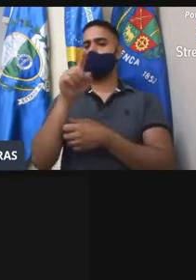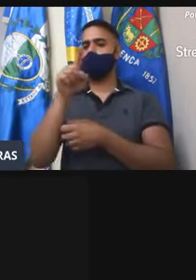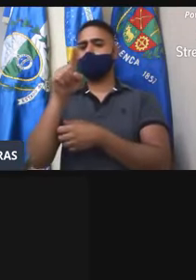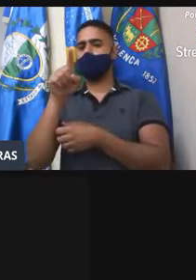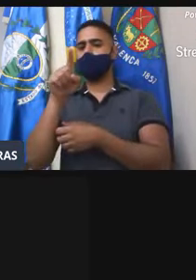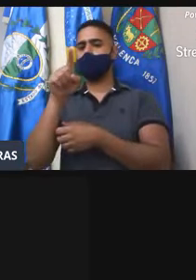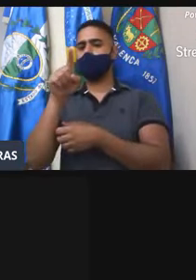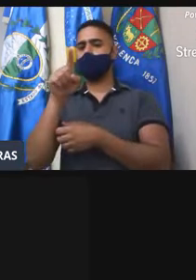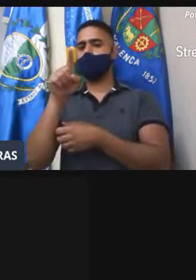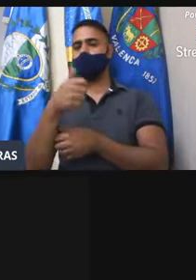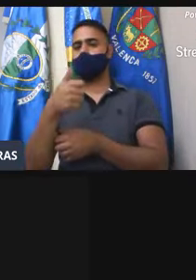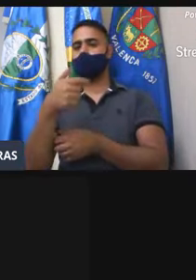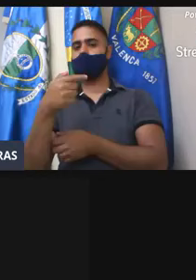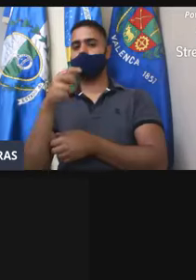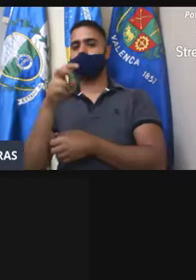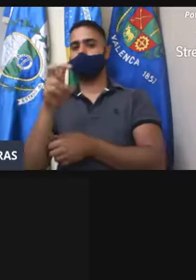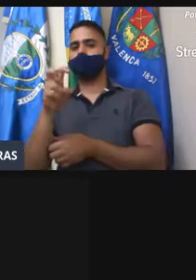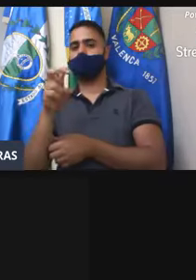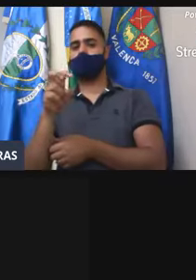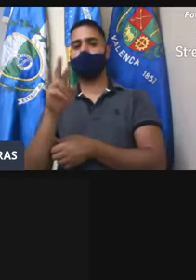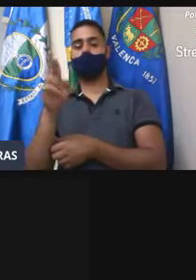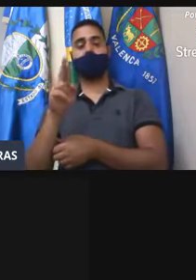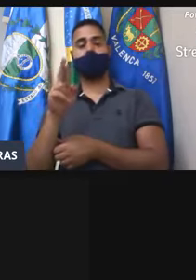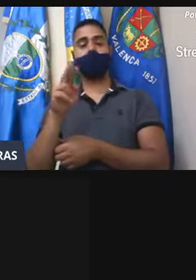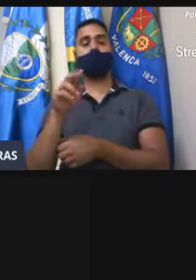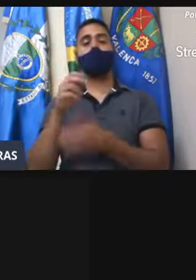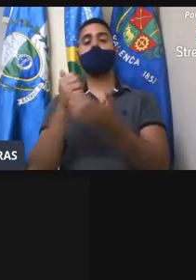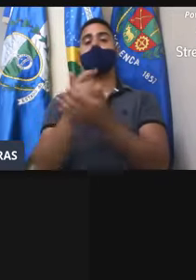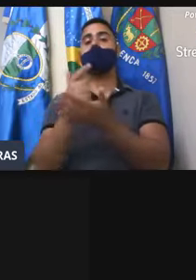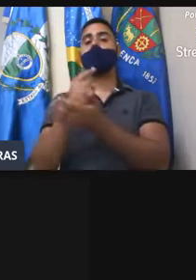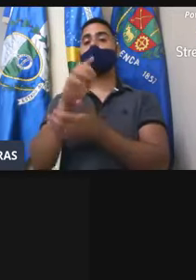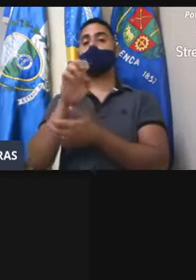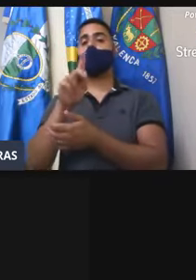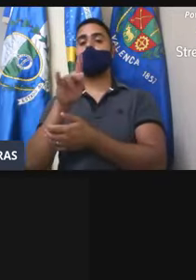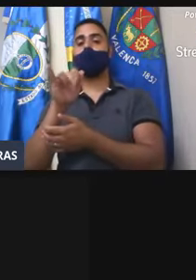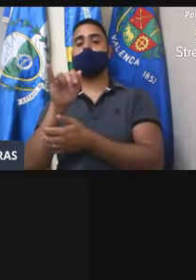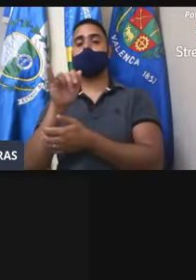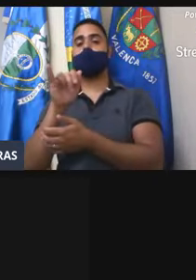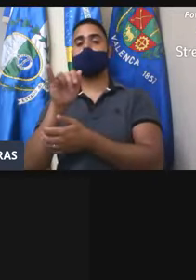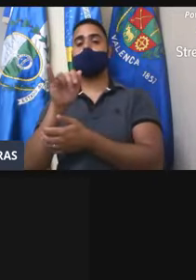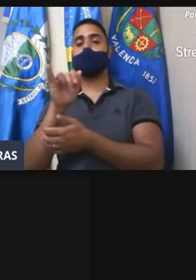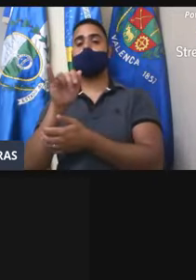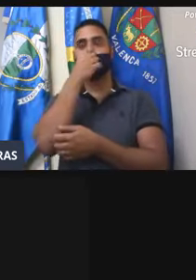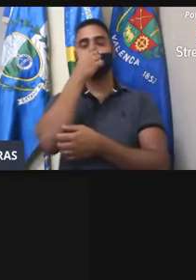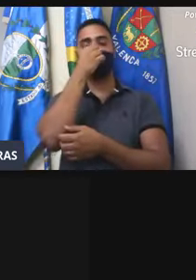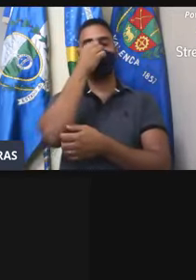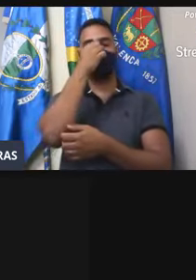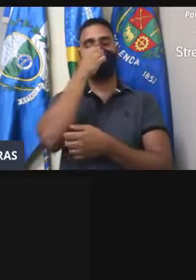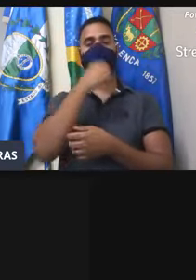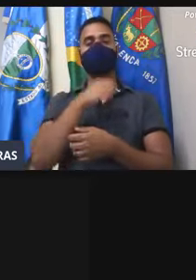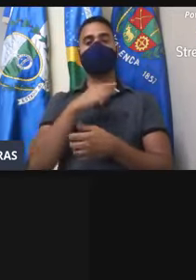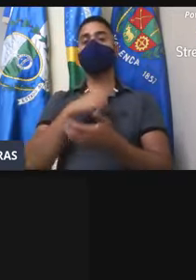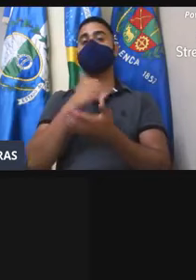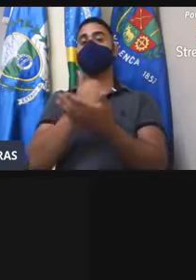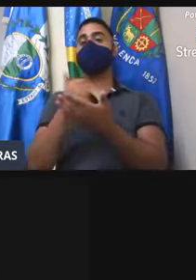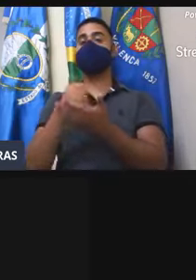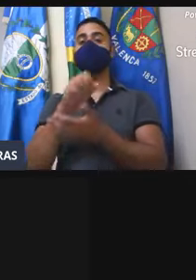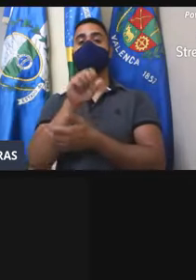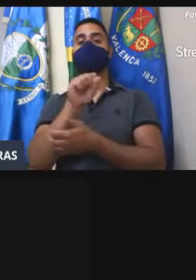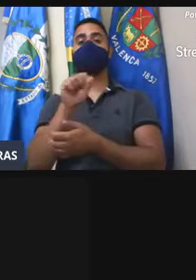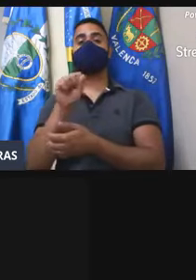R$ 35.175 para EPI para os funcionários da assistência social cadastrados no